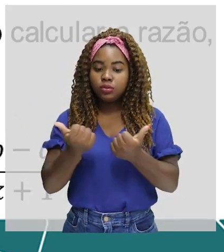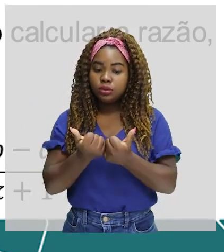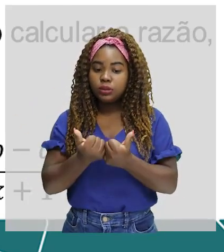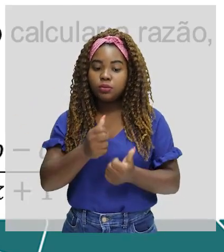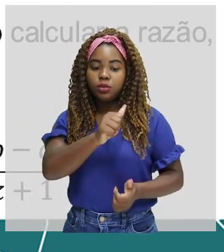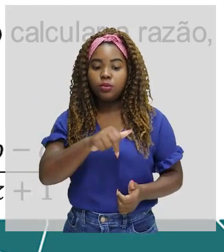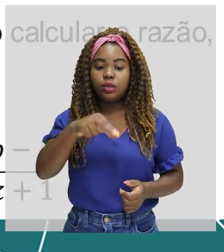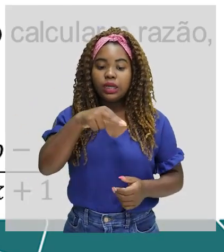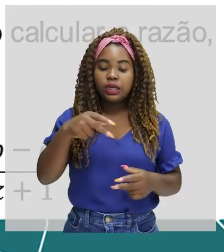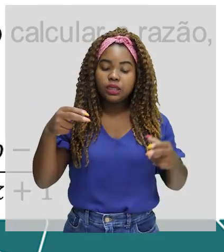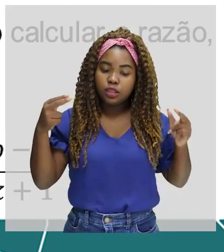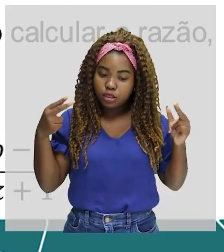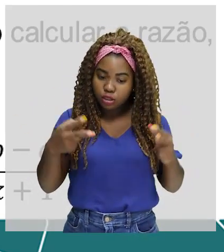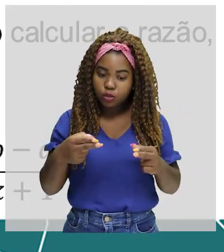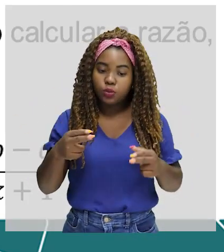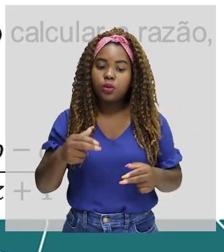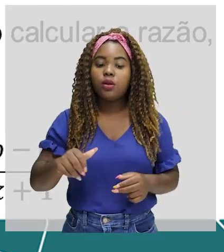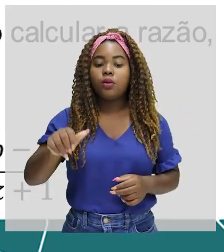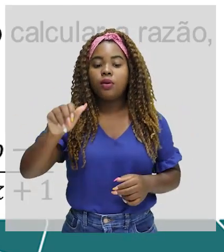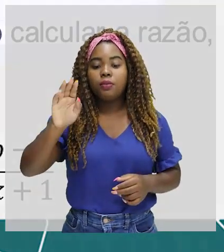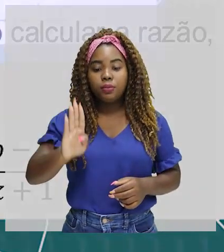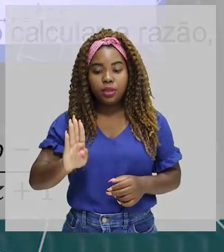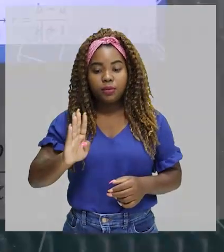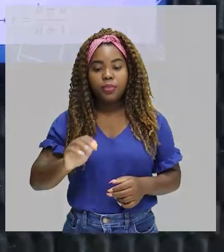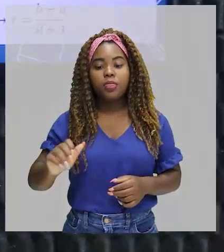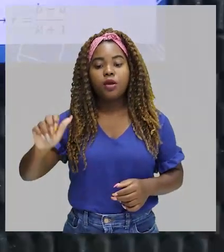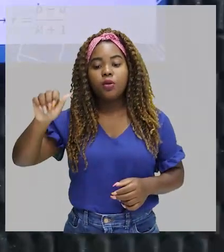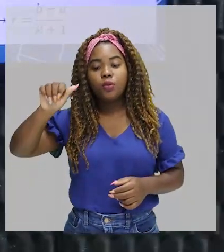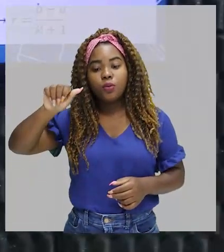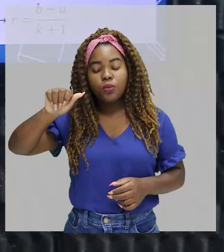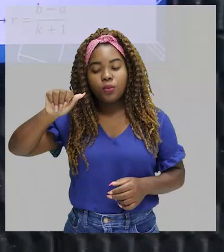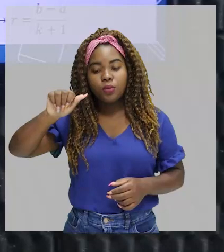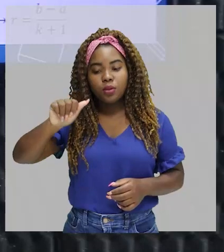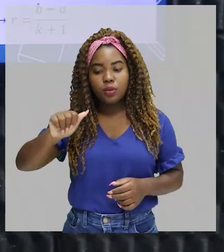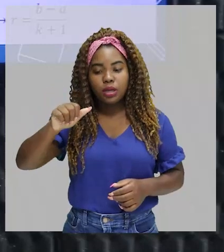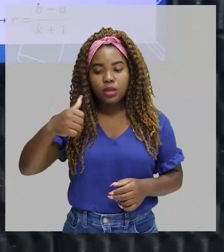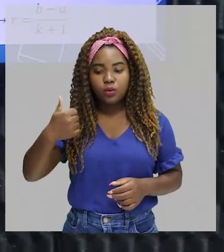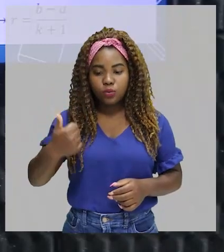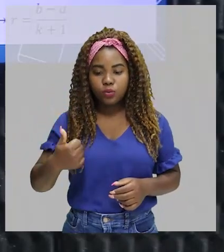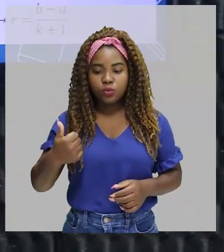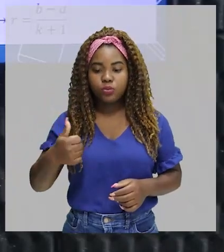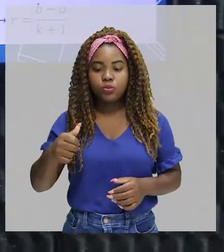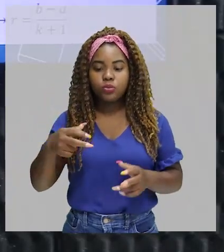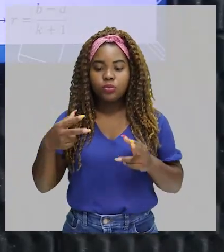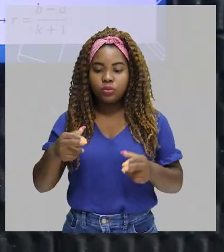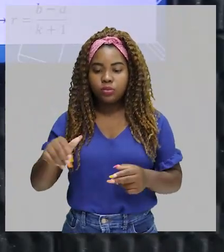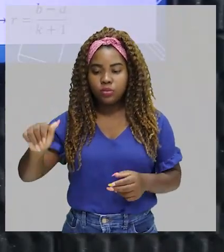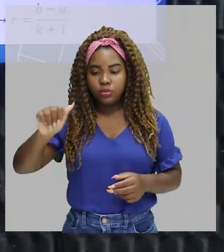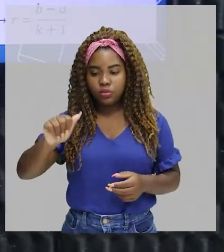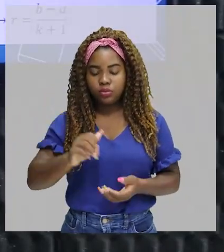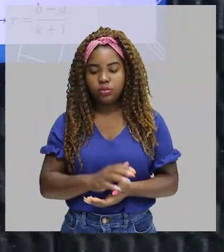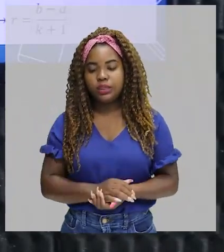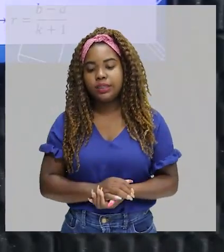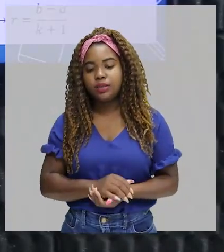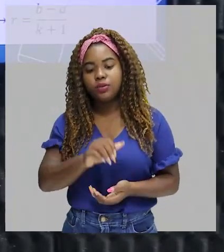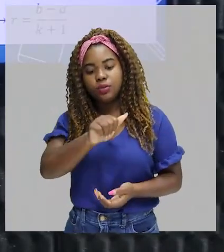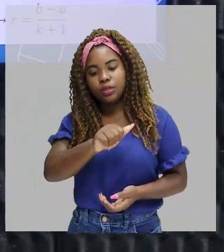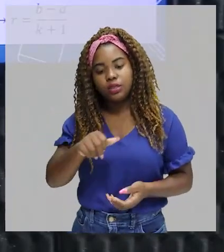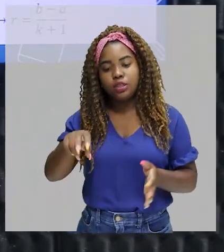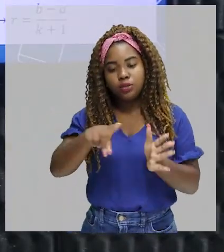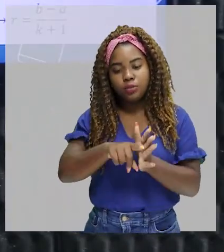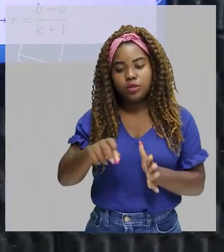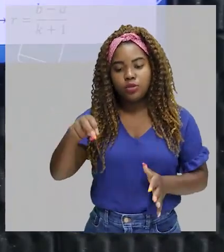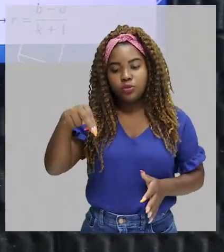vale B. O meu A1 vale A. E o N menos 1, o N, quem é esse N? É o